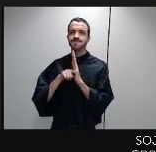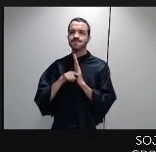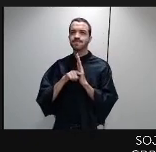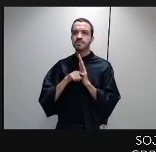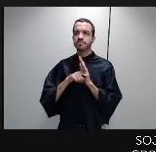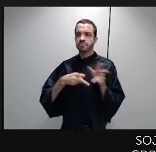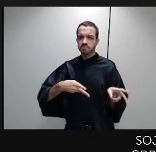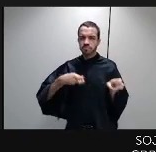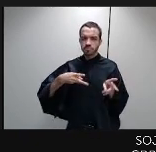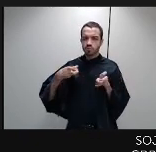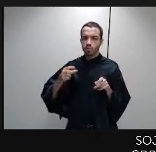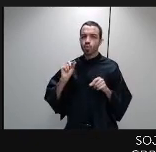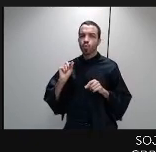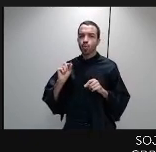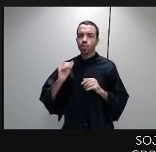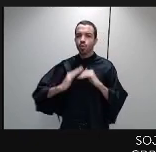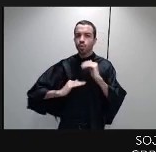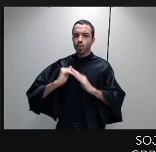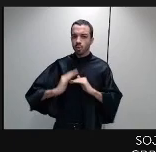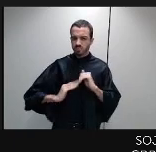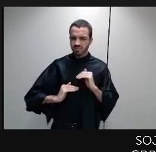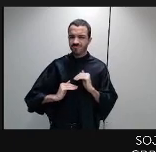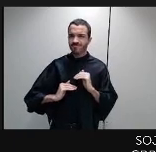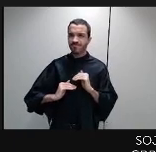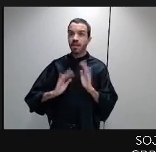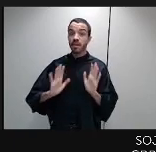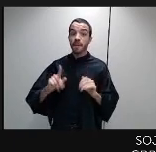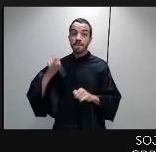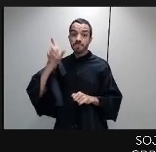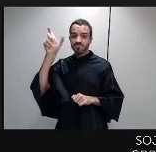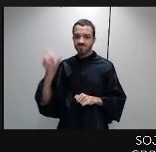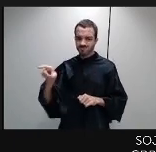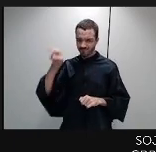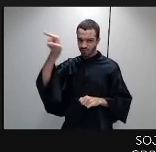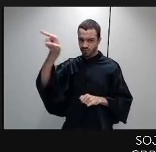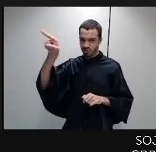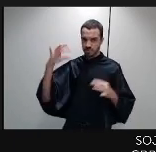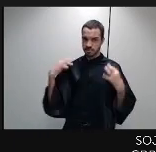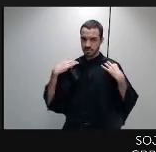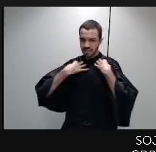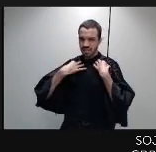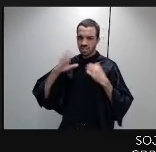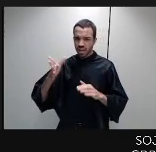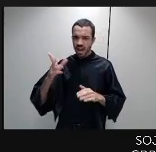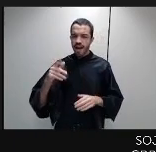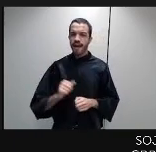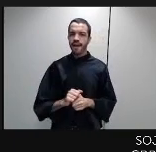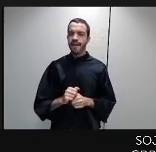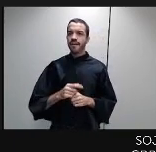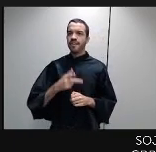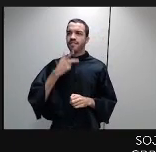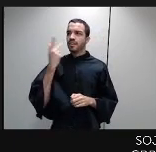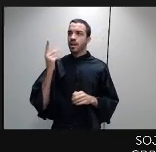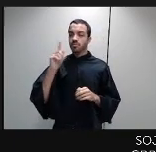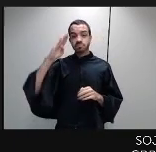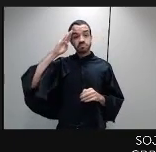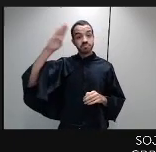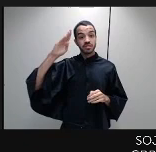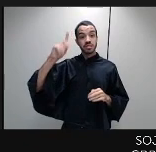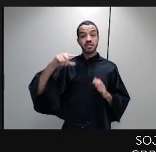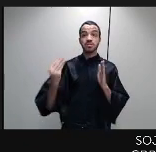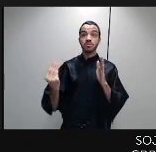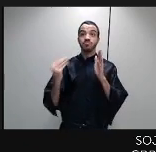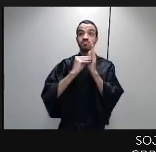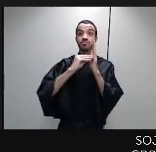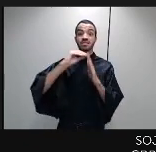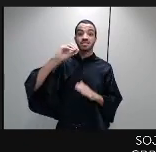então teria que volta aqui vossa excelência aplicou realmente se eu não estou equivocado a súmula sede Foi eh eh casas uma